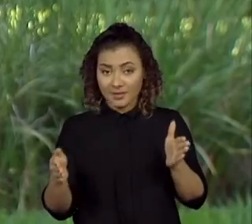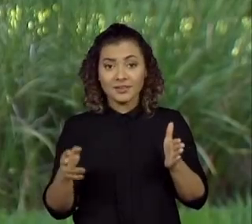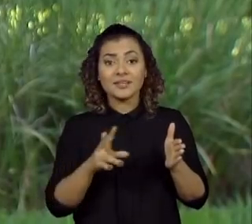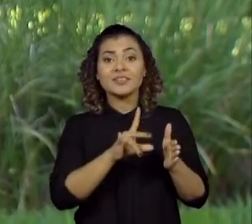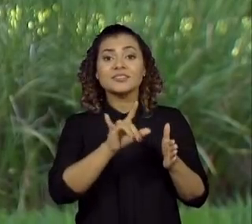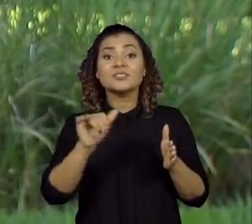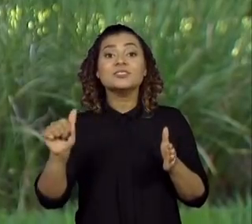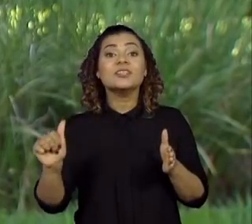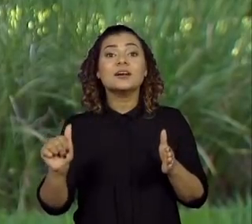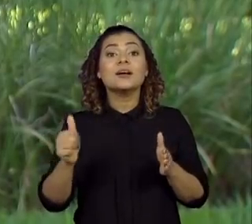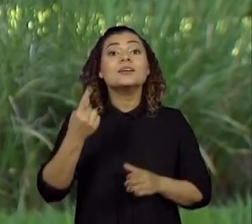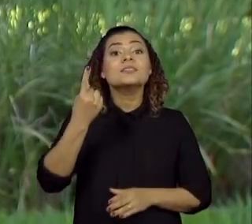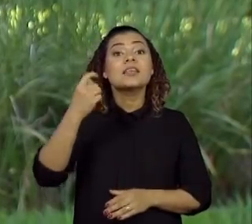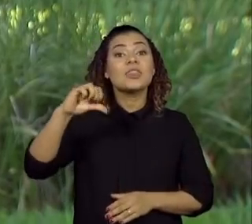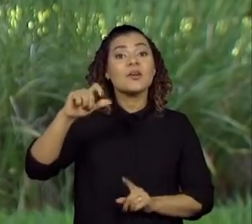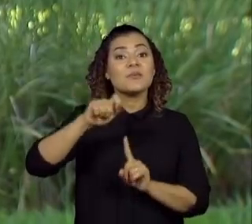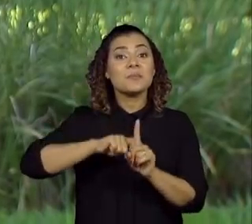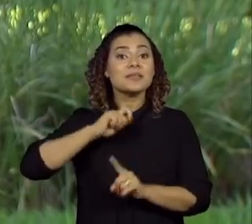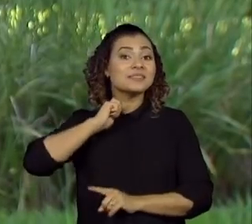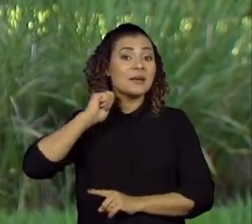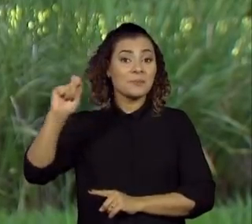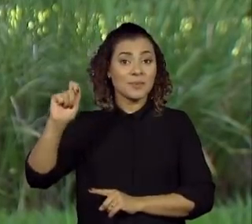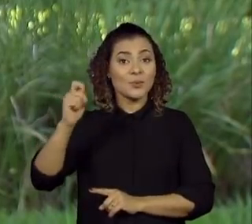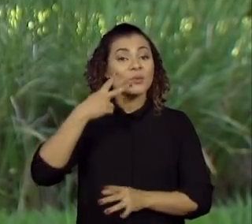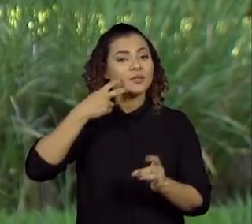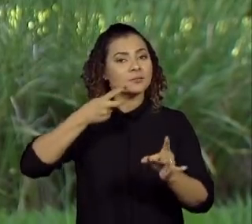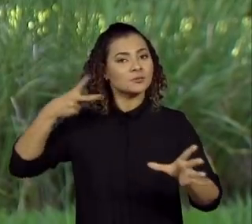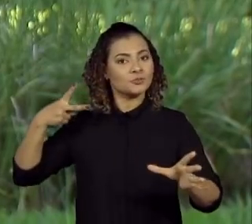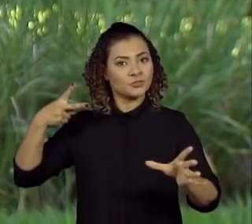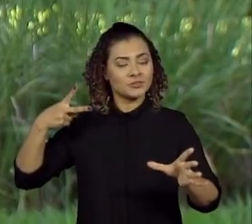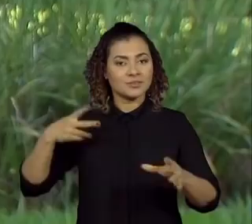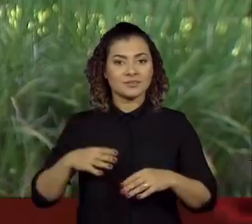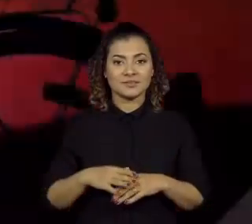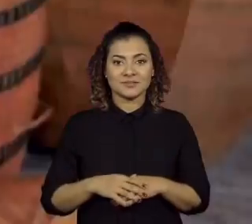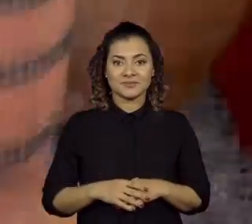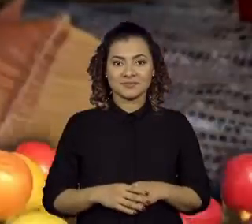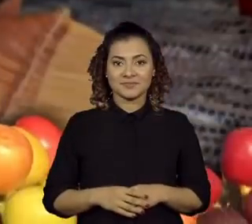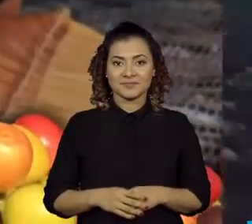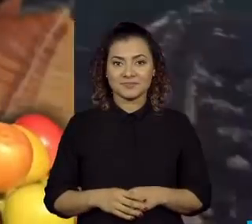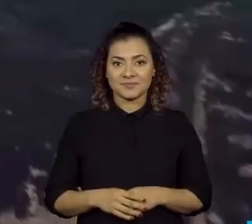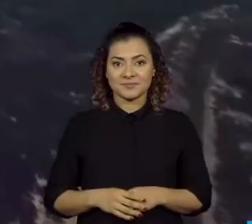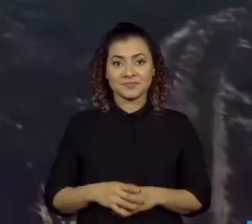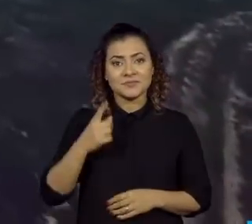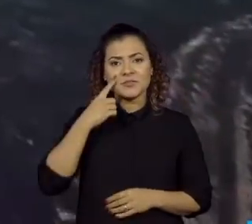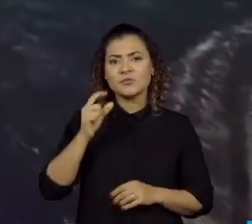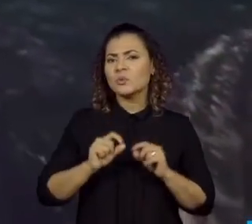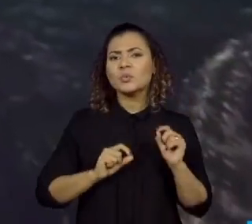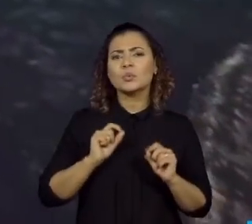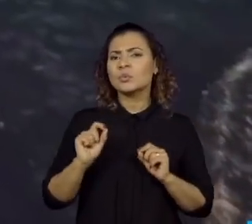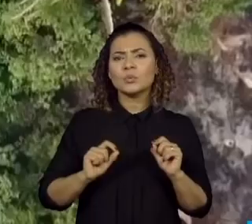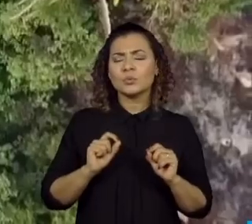o 19 de abril, Dia do Índio. E você vai ver também.